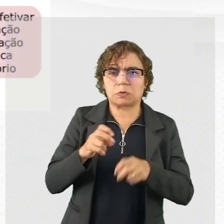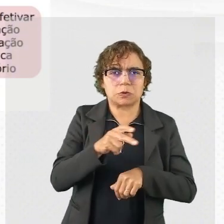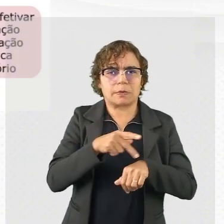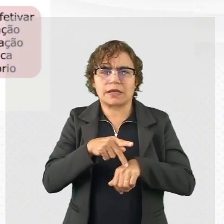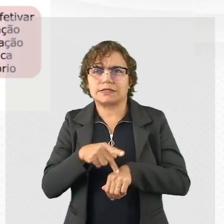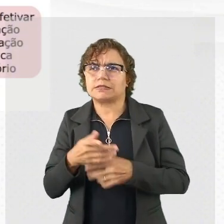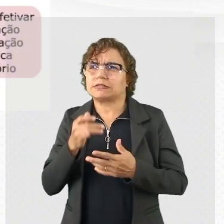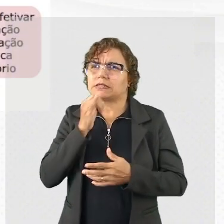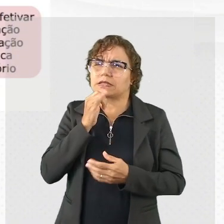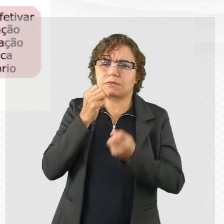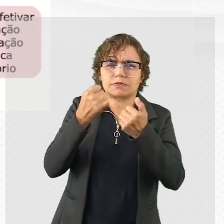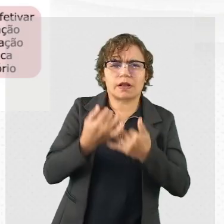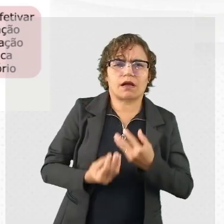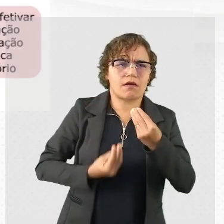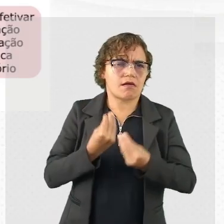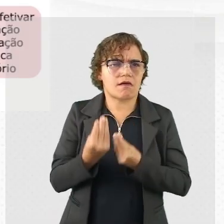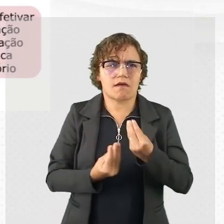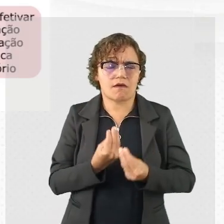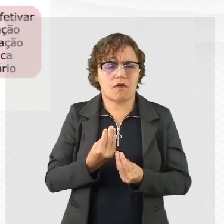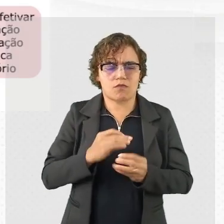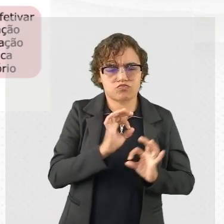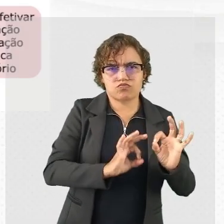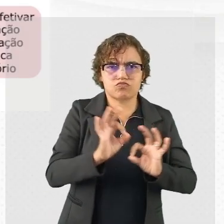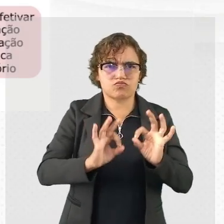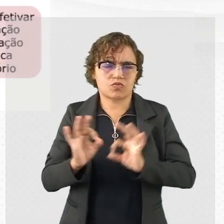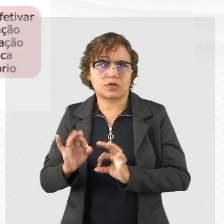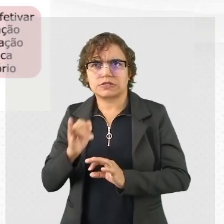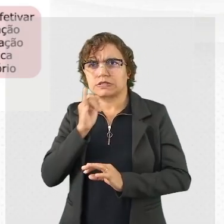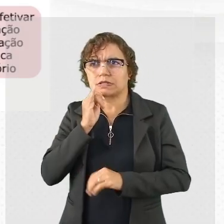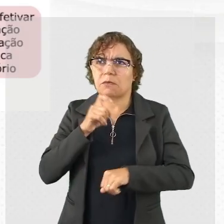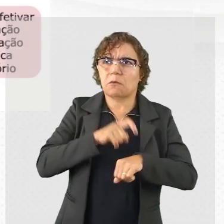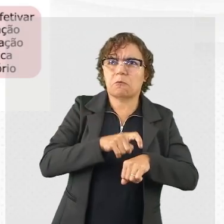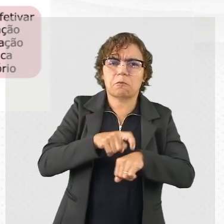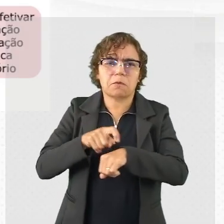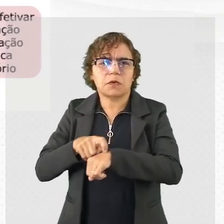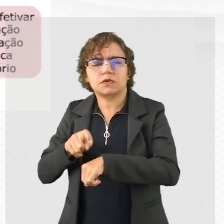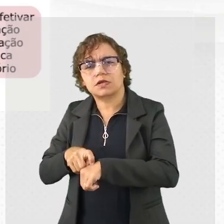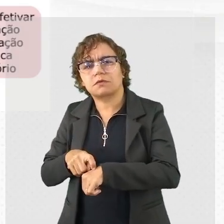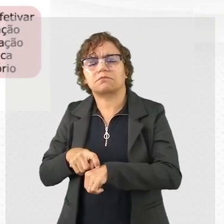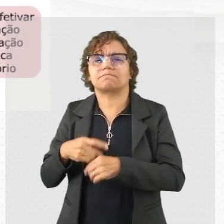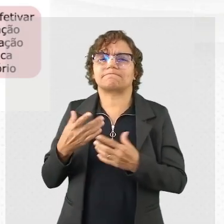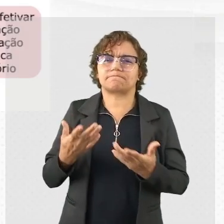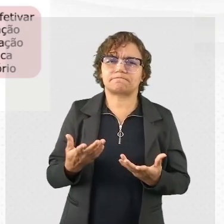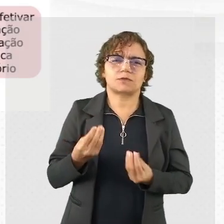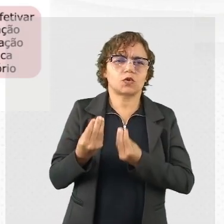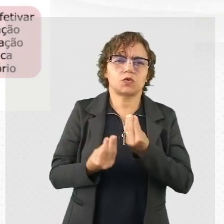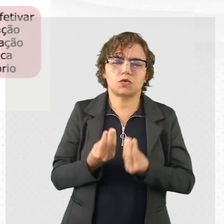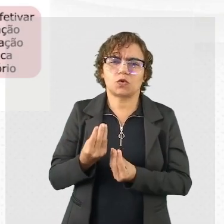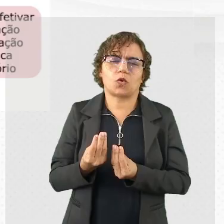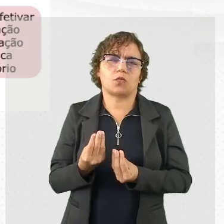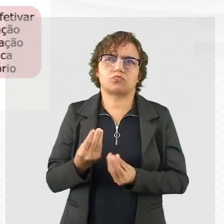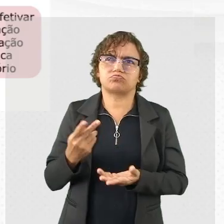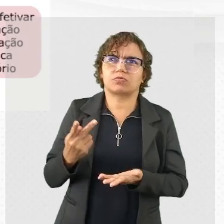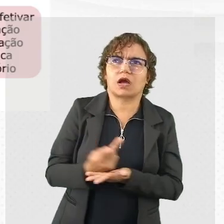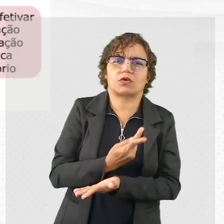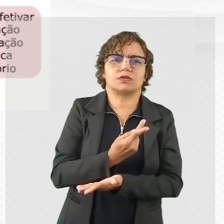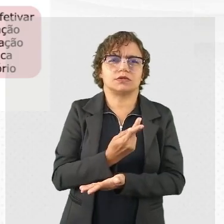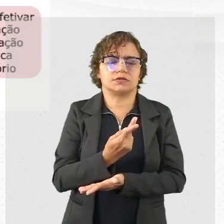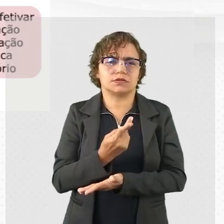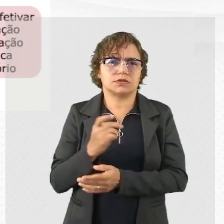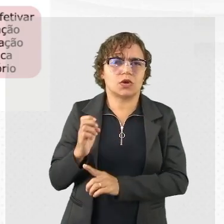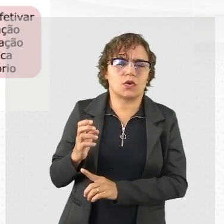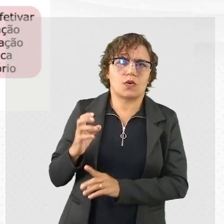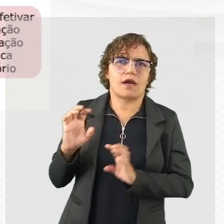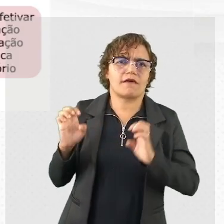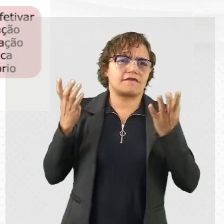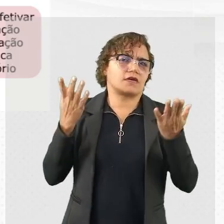forma de organização cronológica, colocar como se esses fossem realizados, esses eventos,